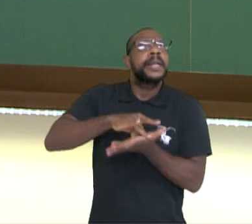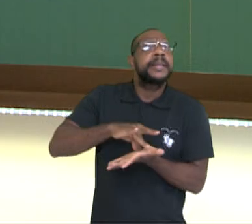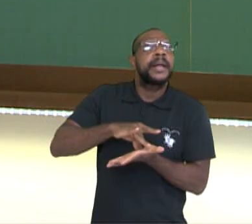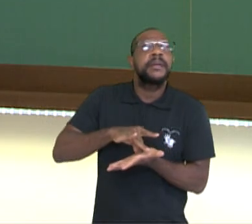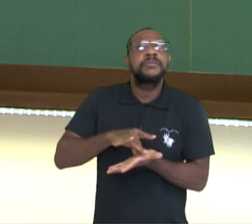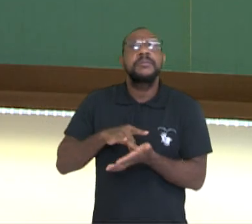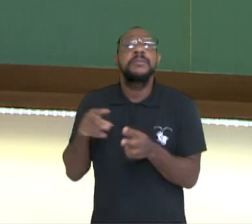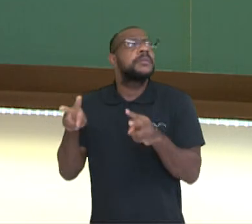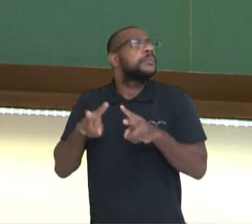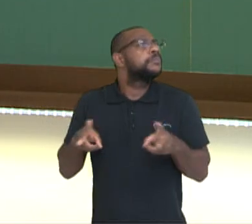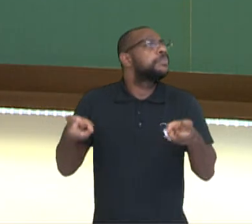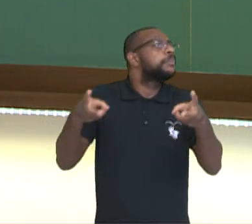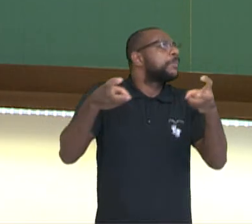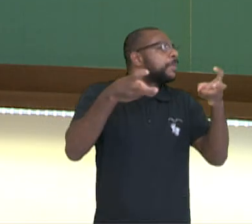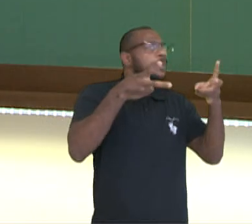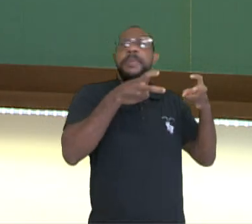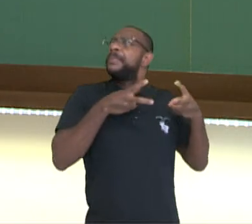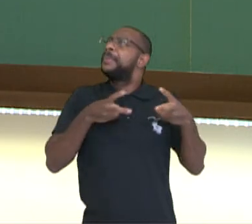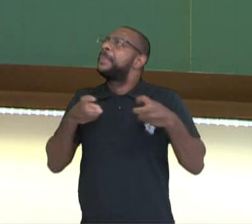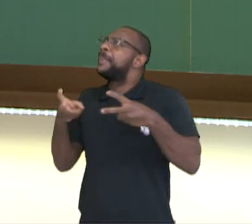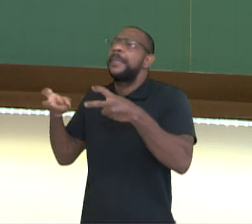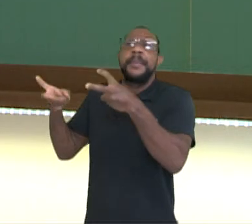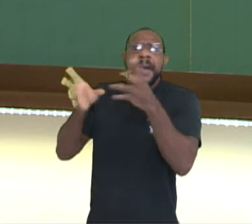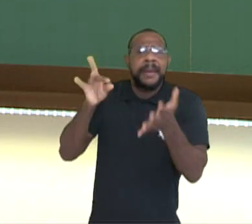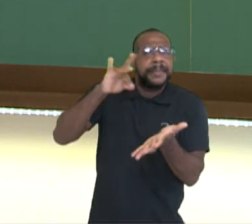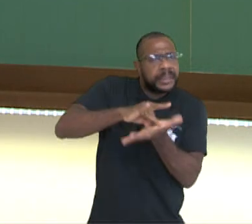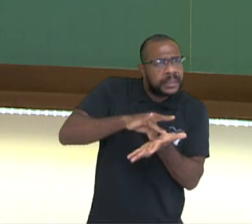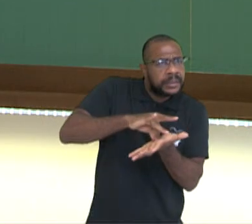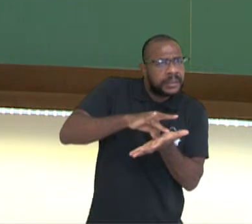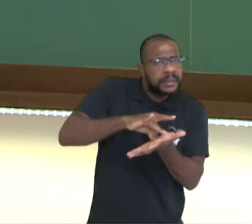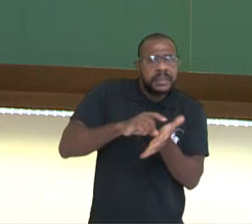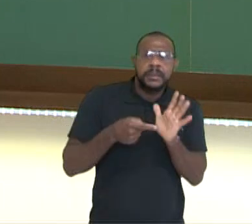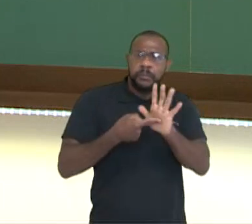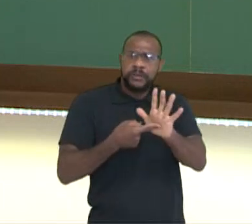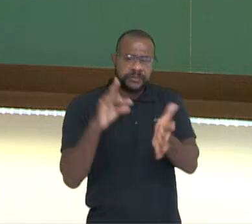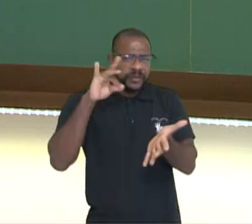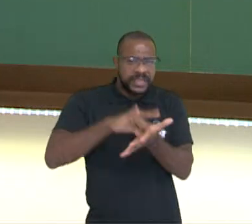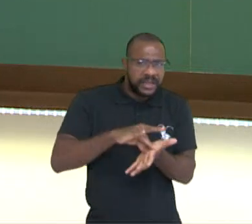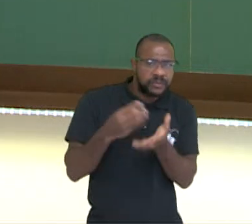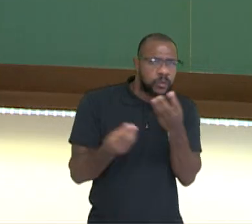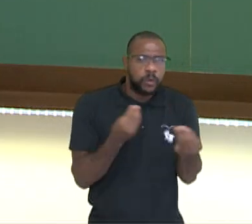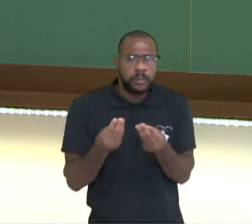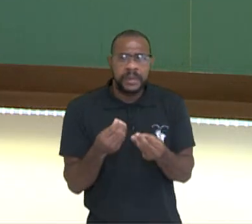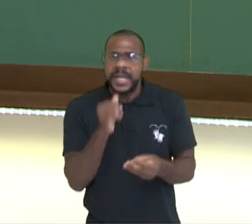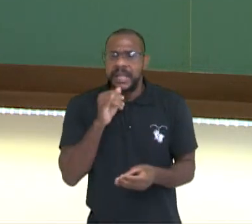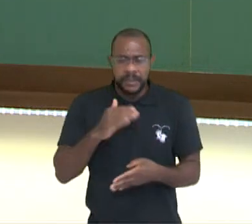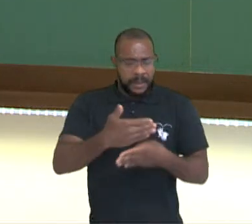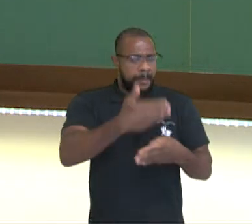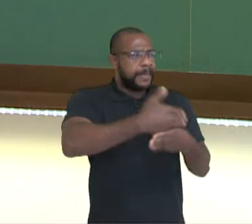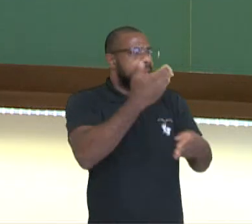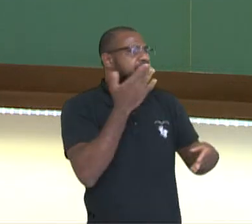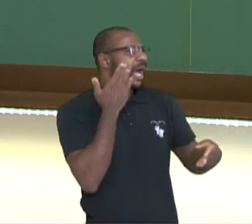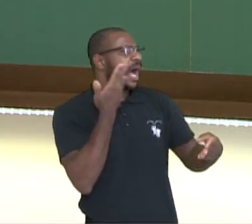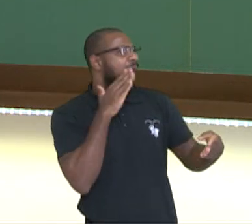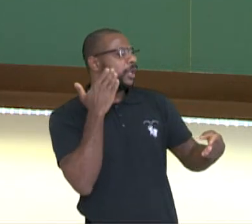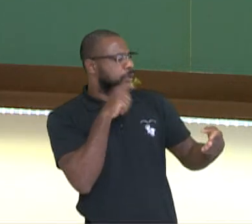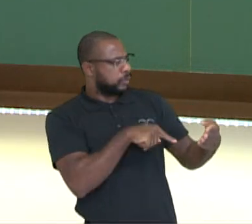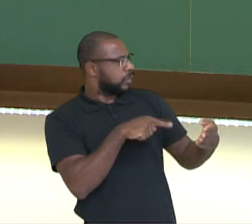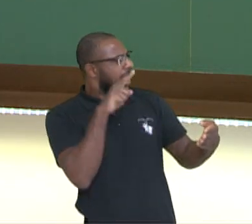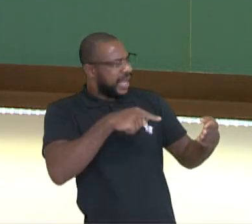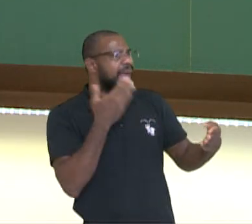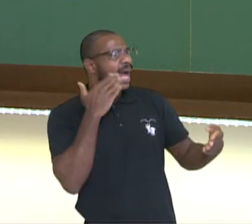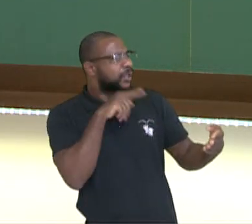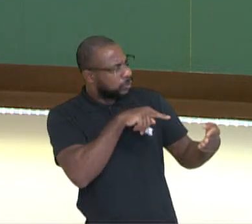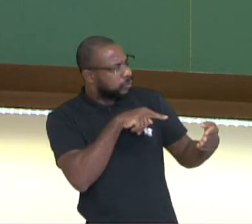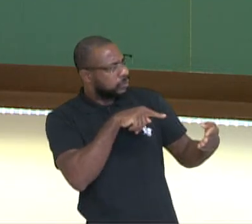volta. Será que de fato ela é o que ela apresenta que é? Ou seja, será que é uma parede azul? Será que ela de fato é uma parede